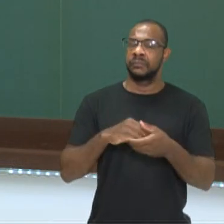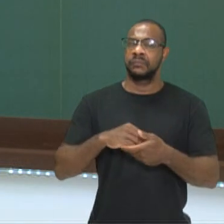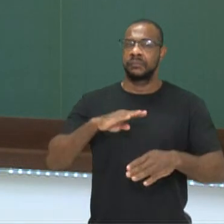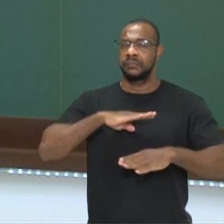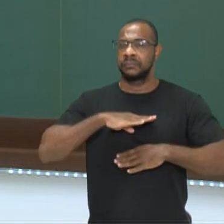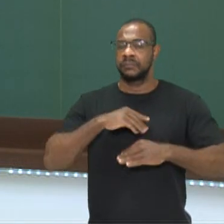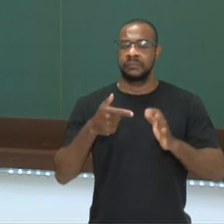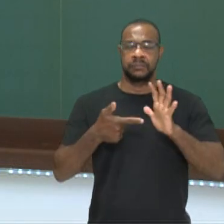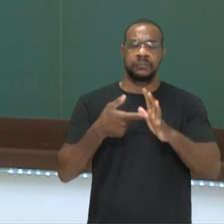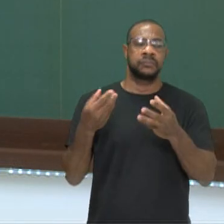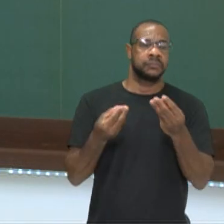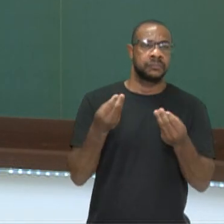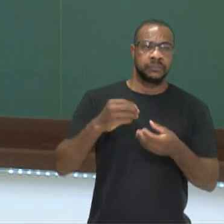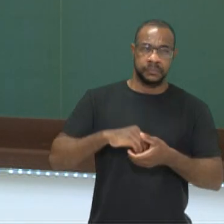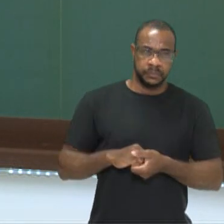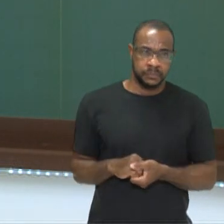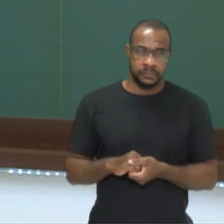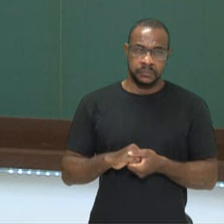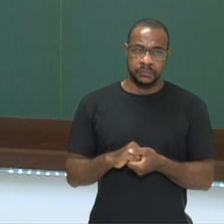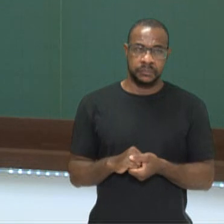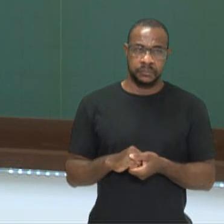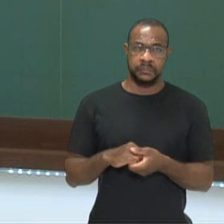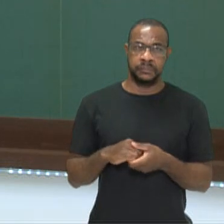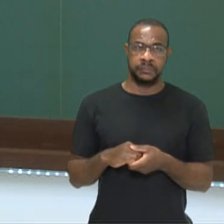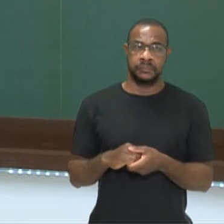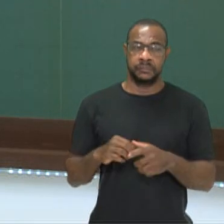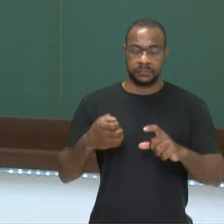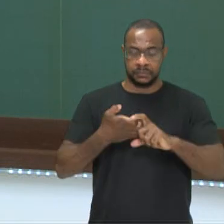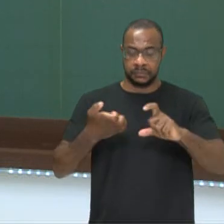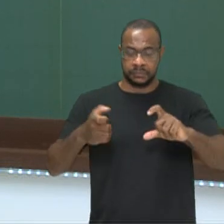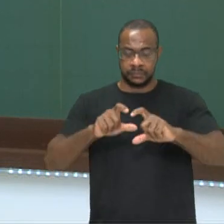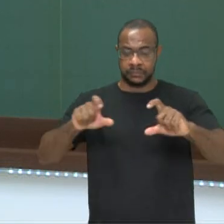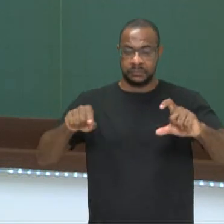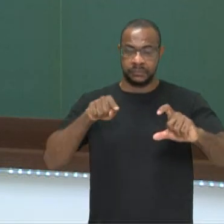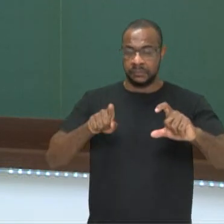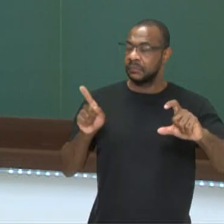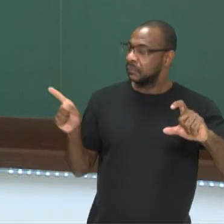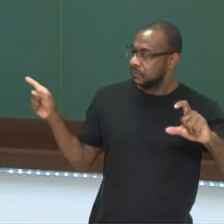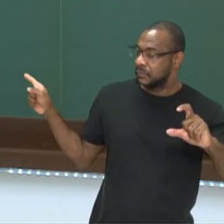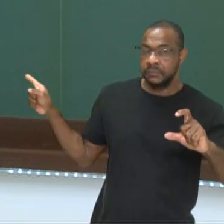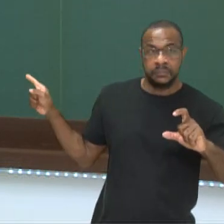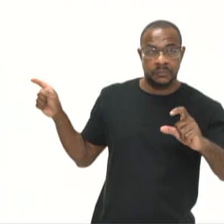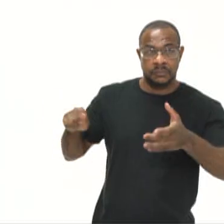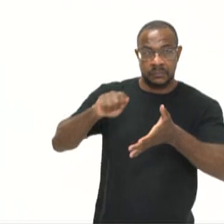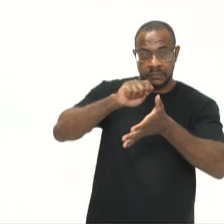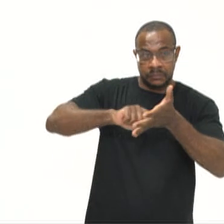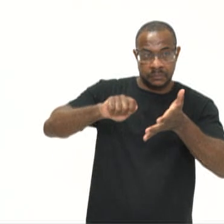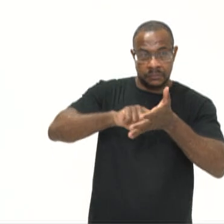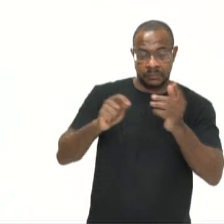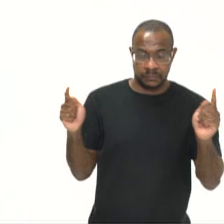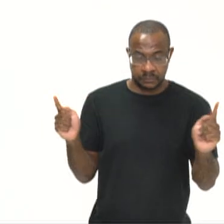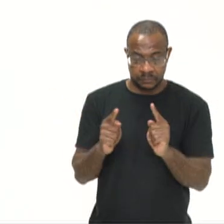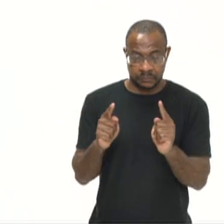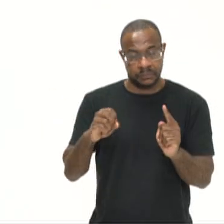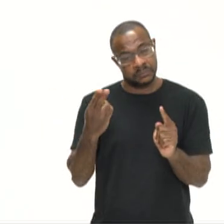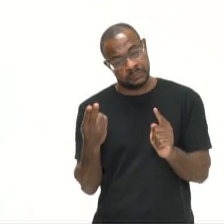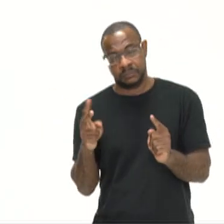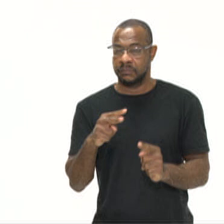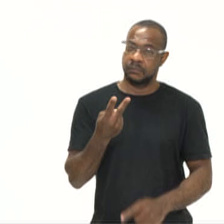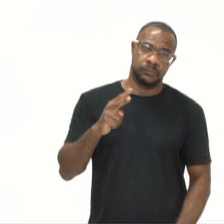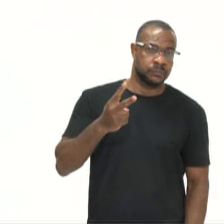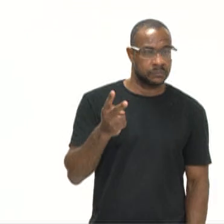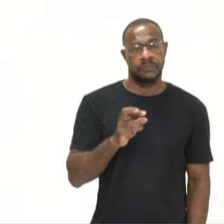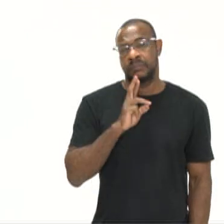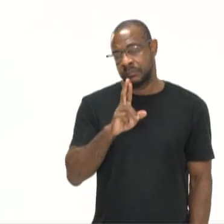moleza agora, né? Então, a equação que representa é essa. Se você escrever dessa forma ou na forma reduzida, as duas